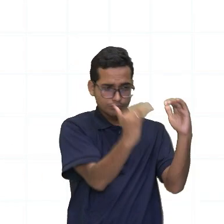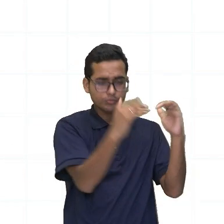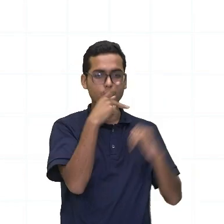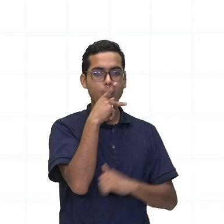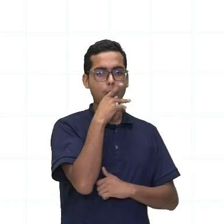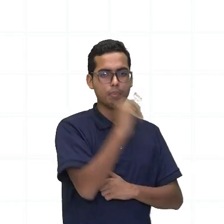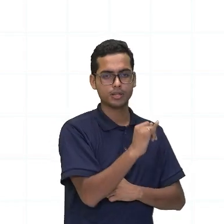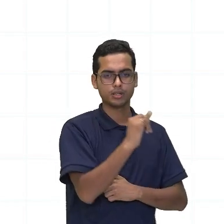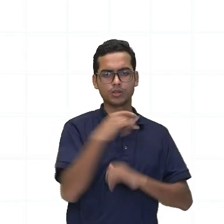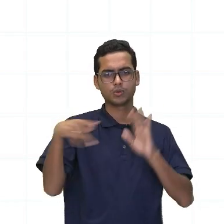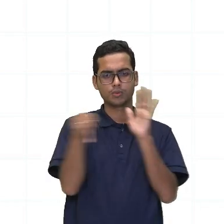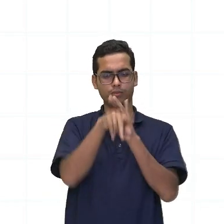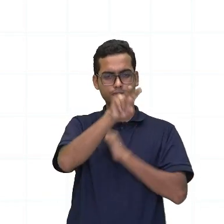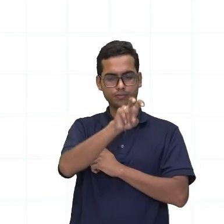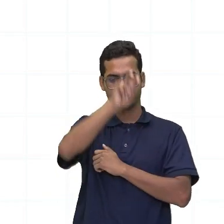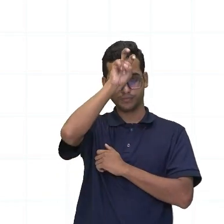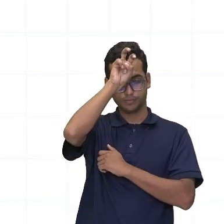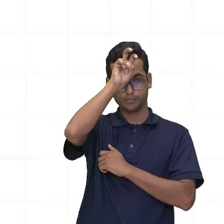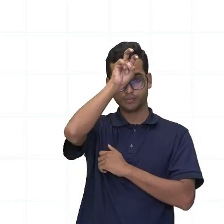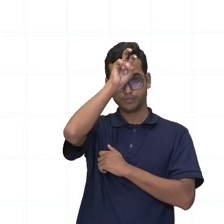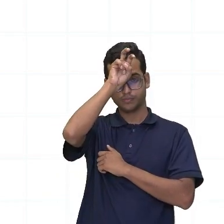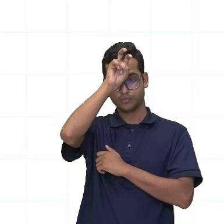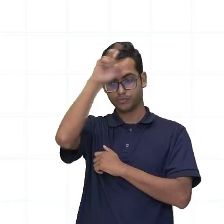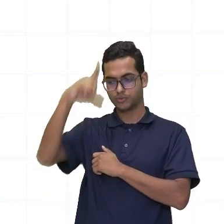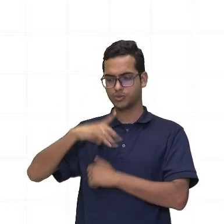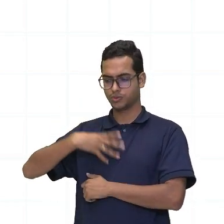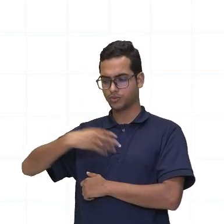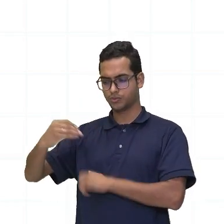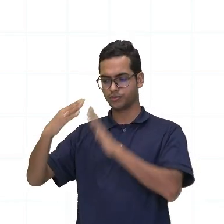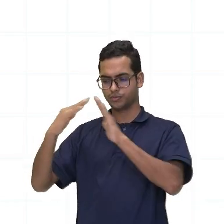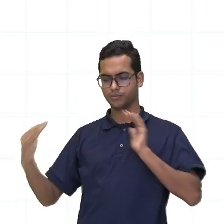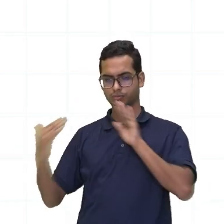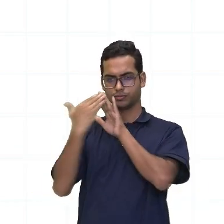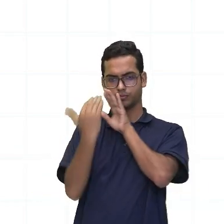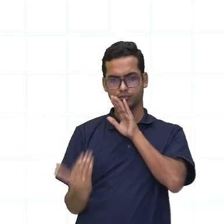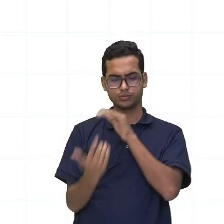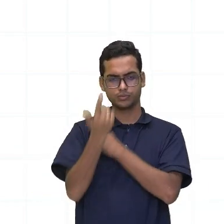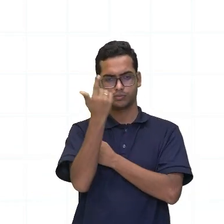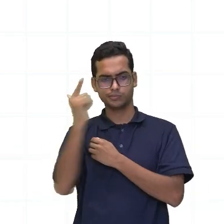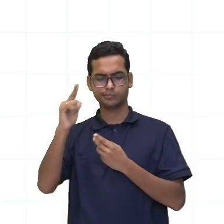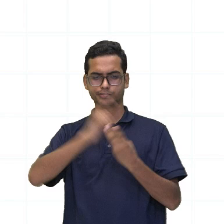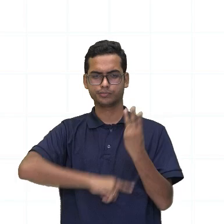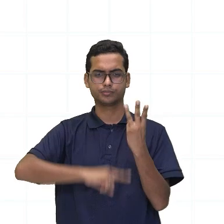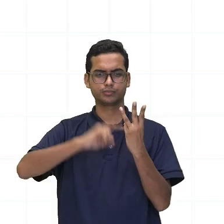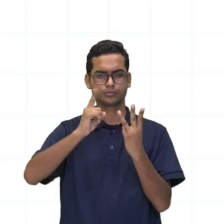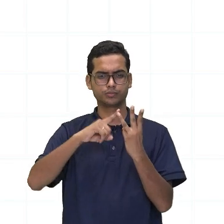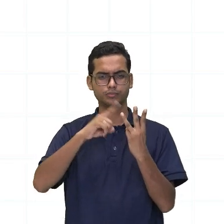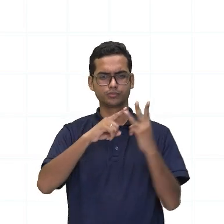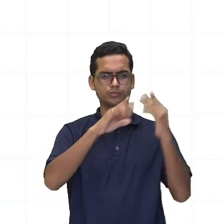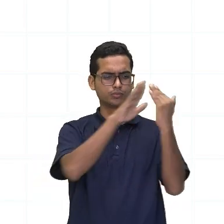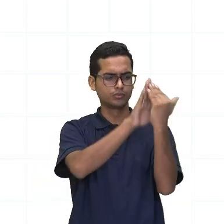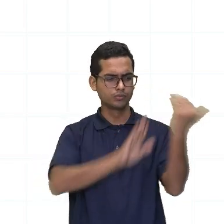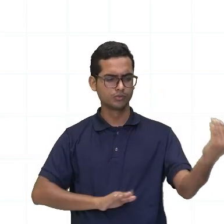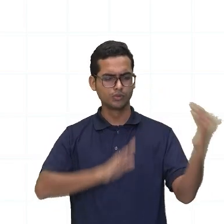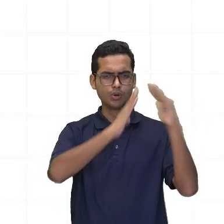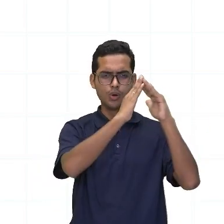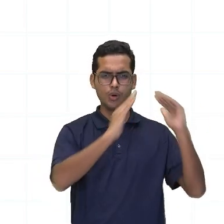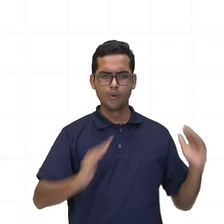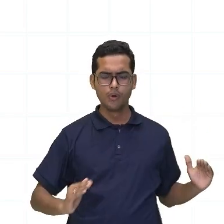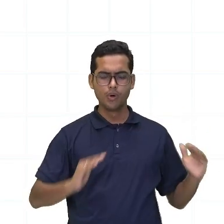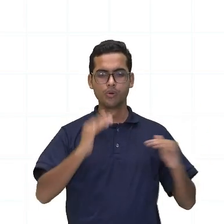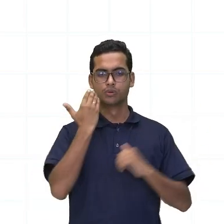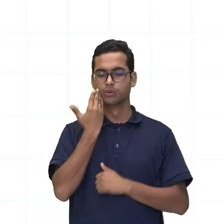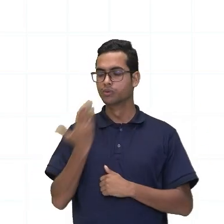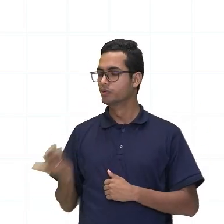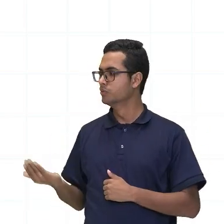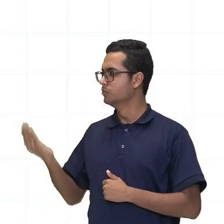nós temos ao lado a pirâmide de Gizé, tá? Que é o quê? Imponente escultura dotada, né?